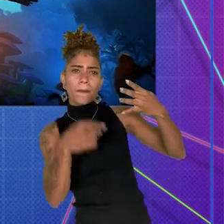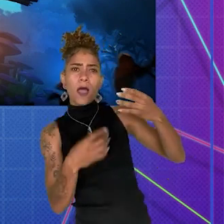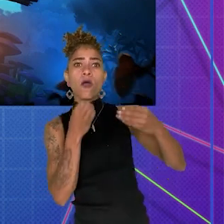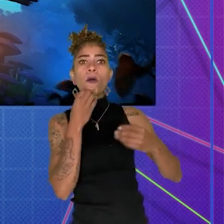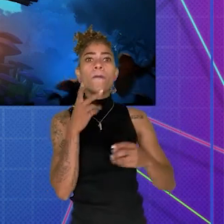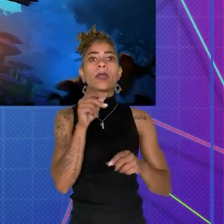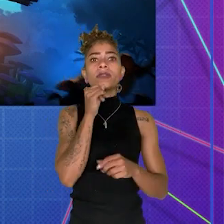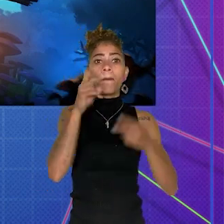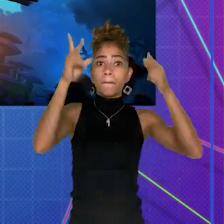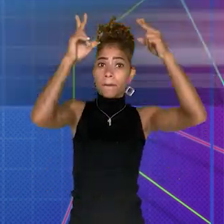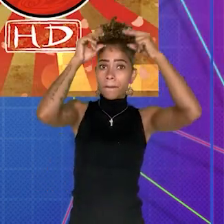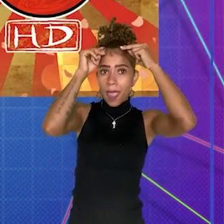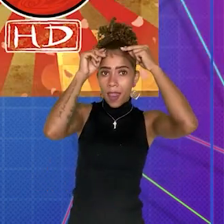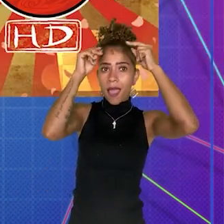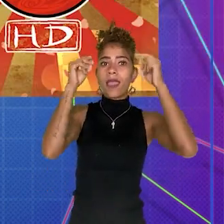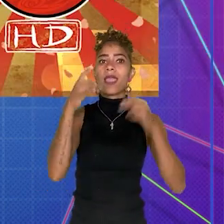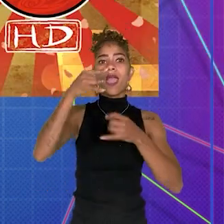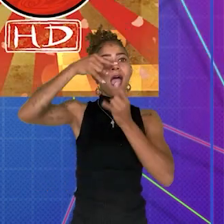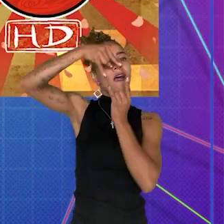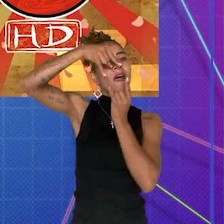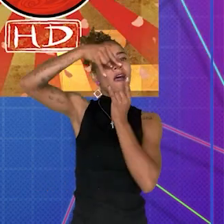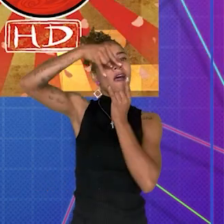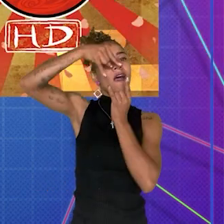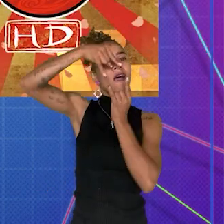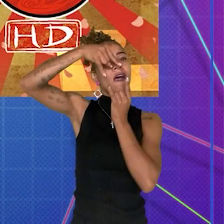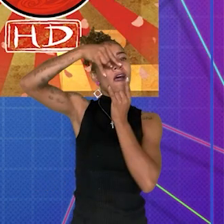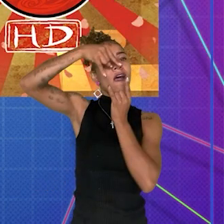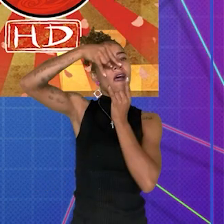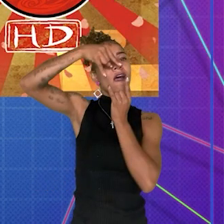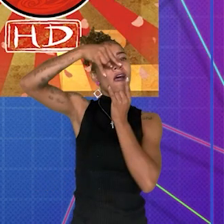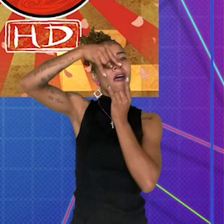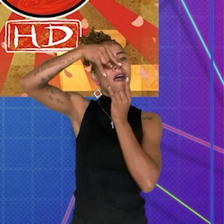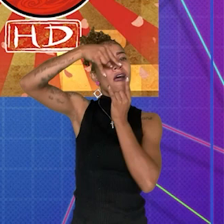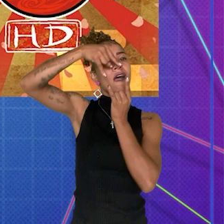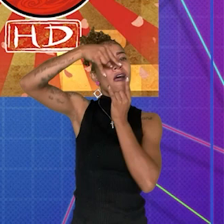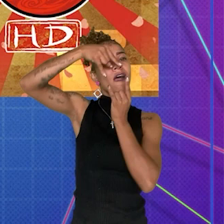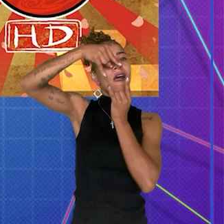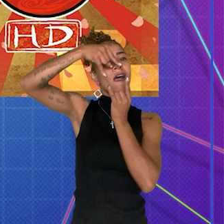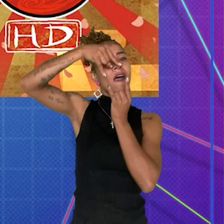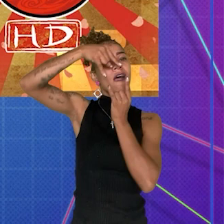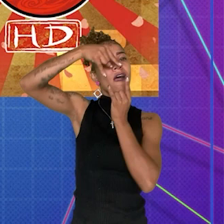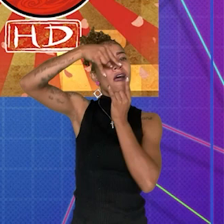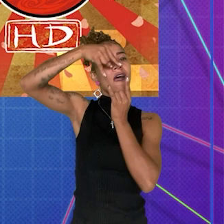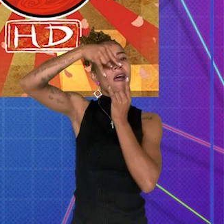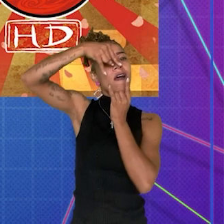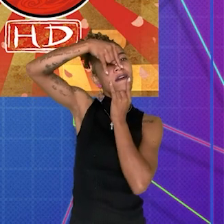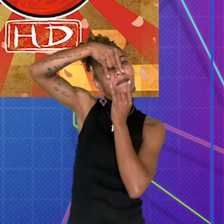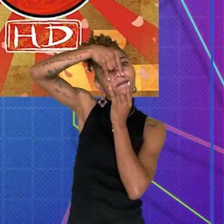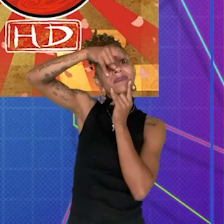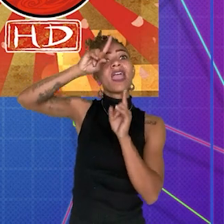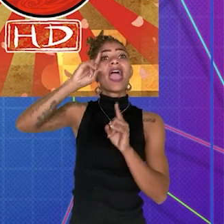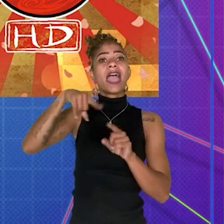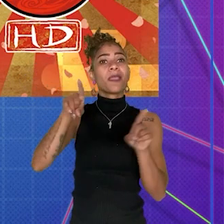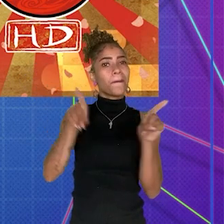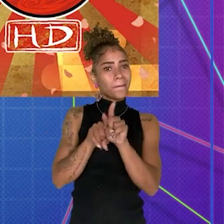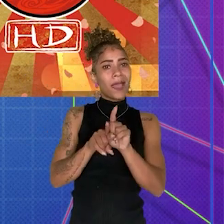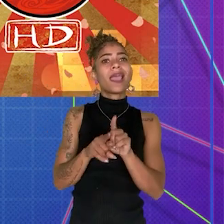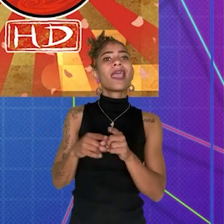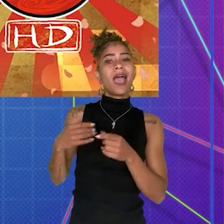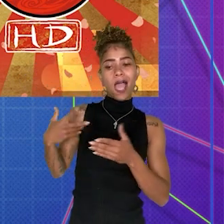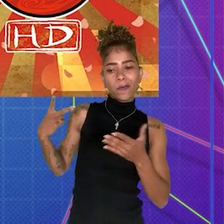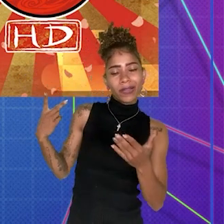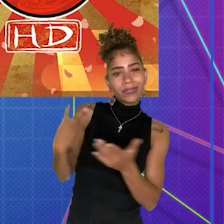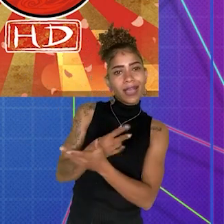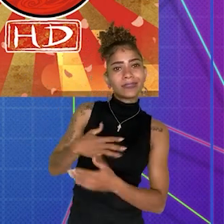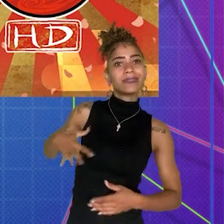contos de fada como A Bela e a Fera. Okami. Capa do jogo. Temos várias figuras em traços típicos japoneses. O jogo de ação-aventura que